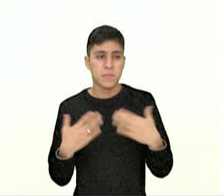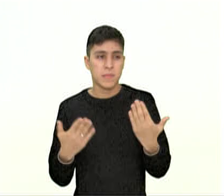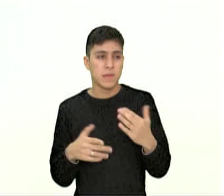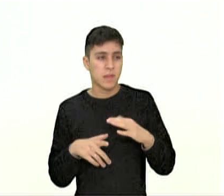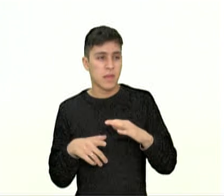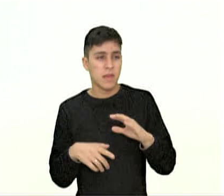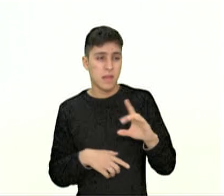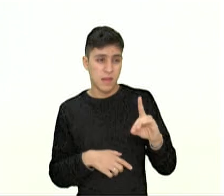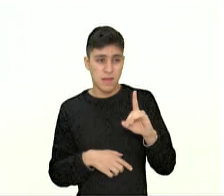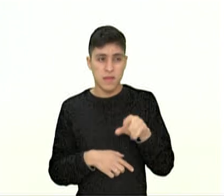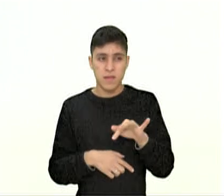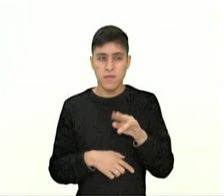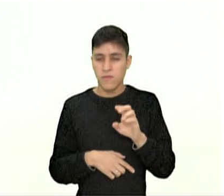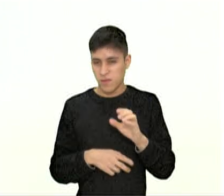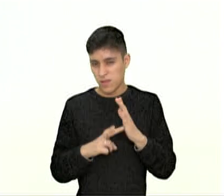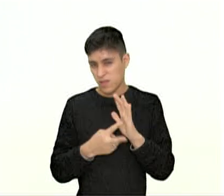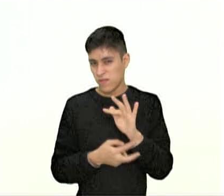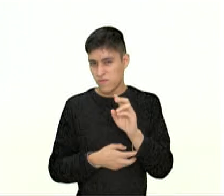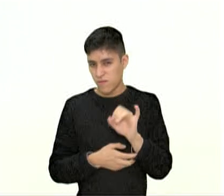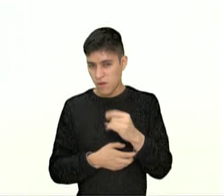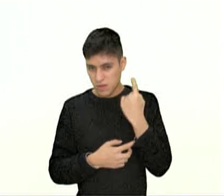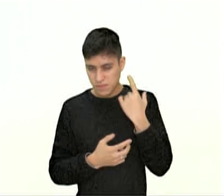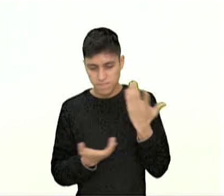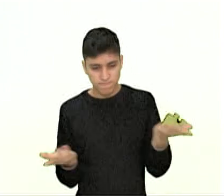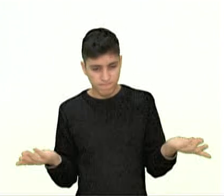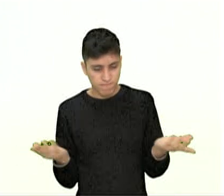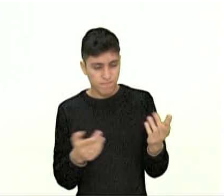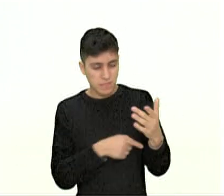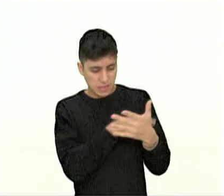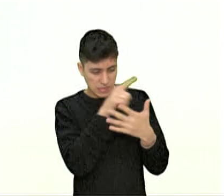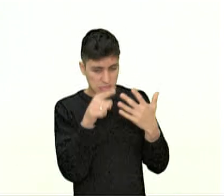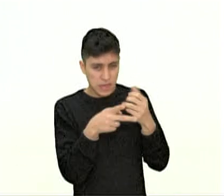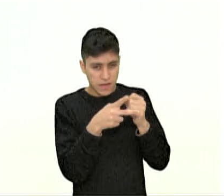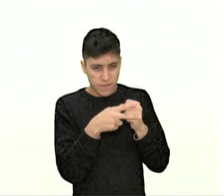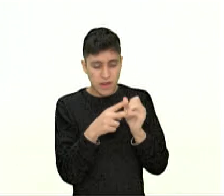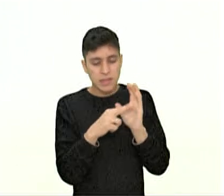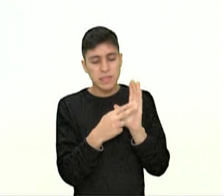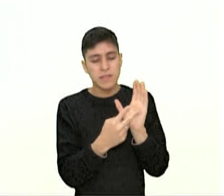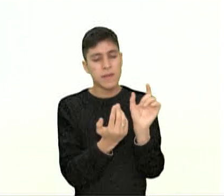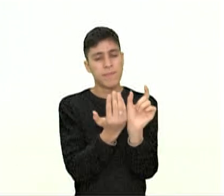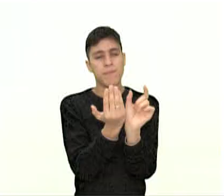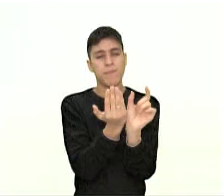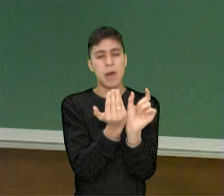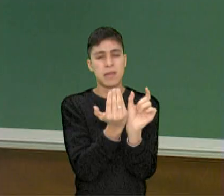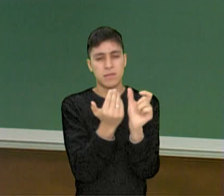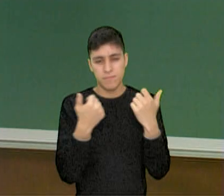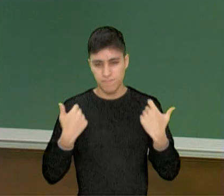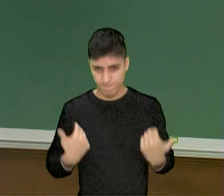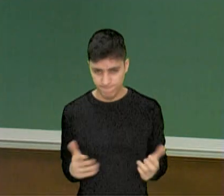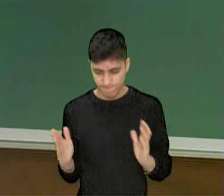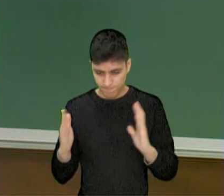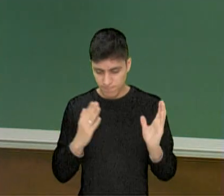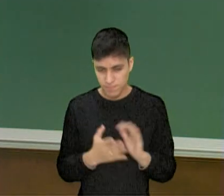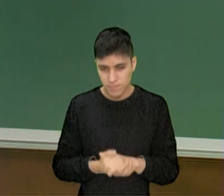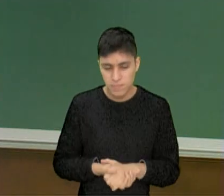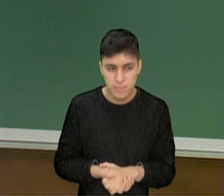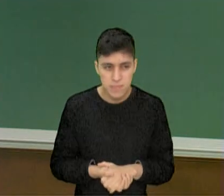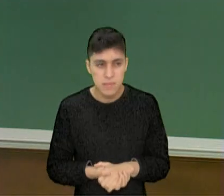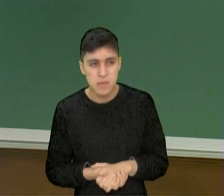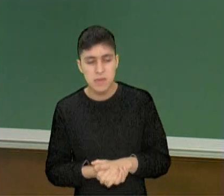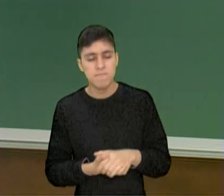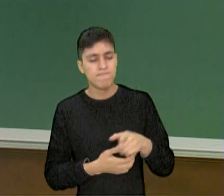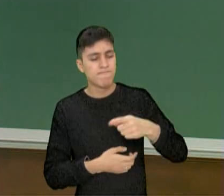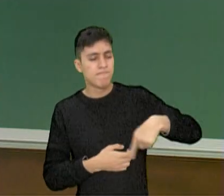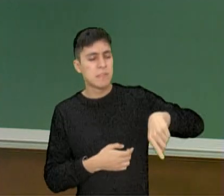D, fue, foi. Então, esses são os verbos que estão no passado, ok? E esses verbos